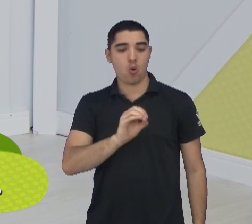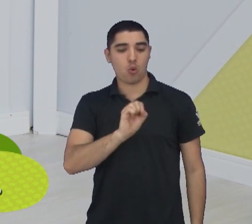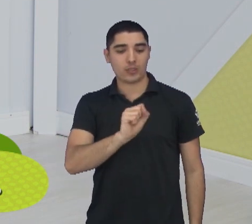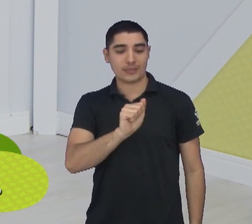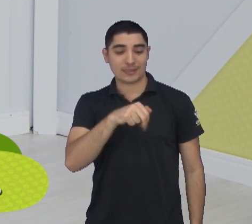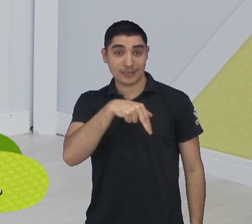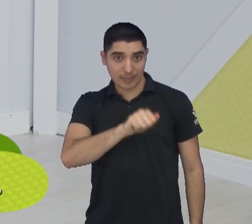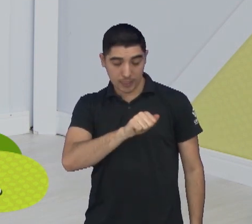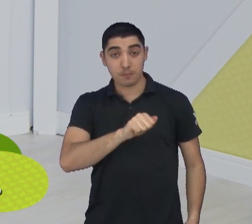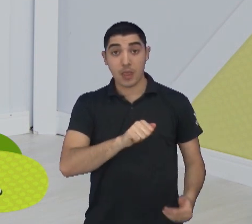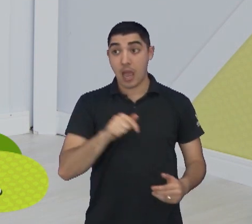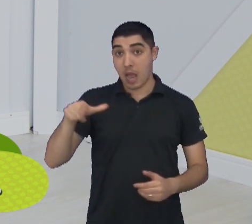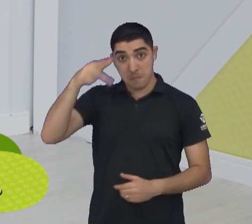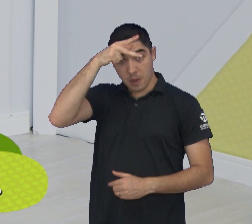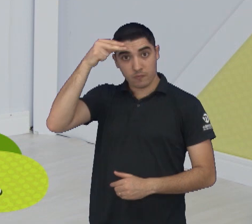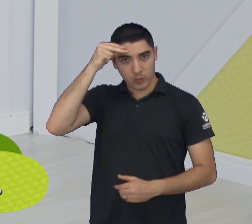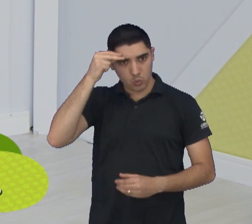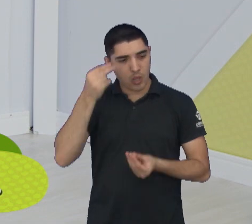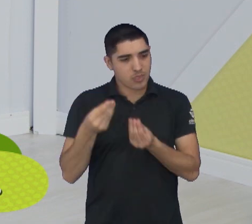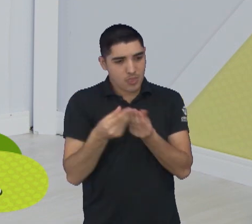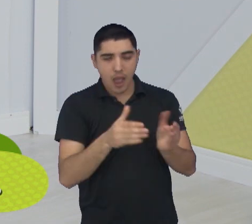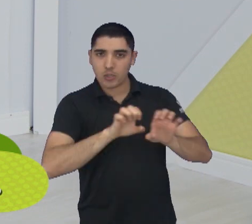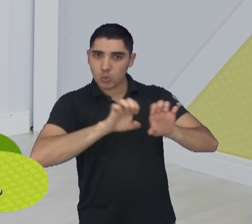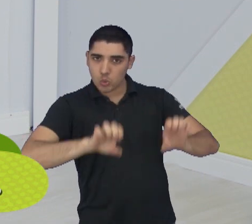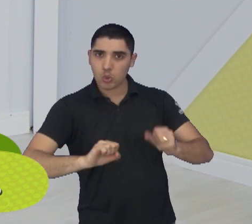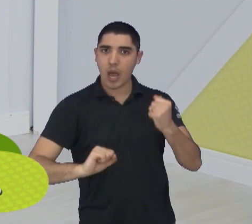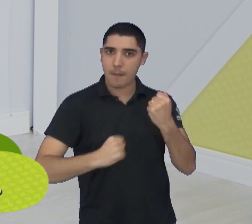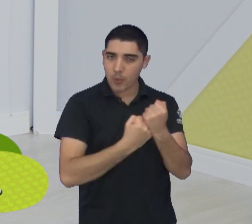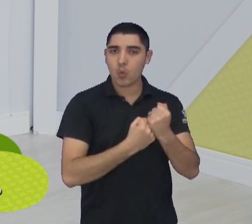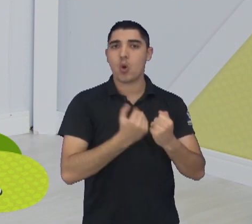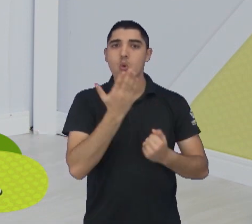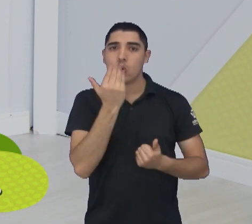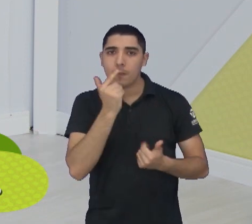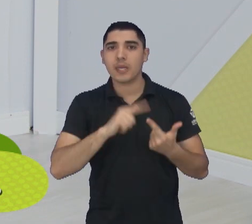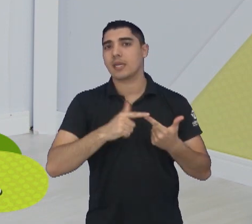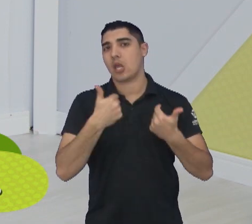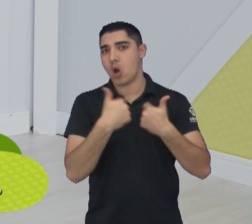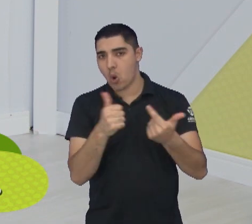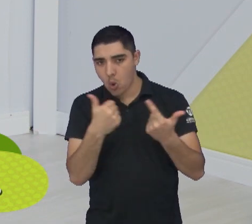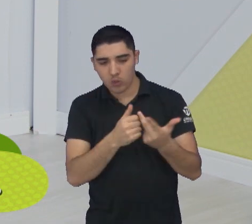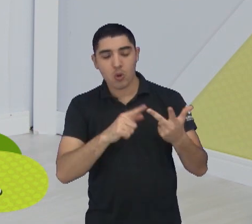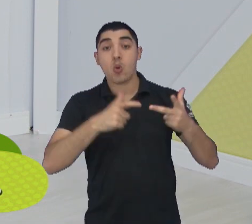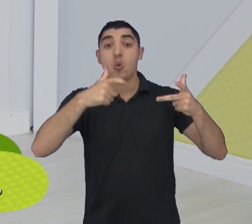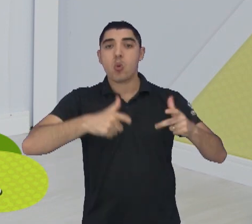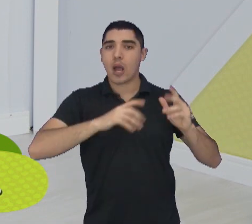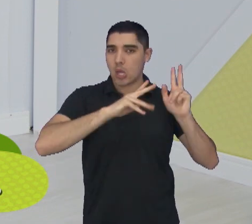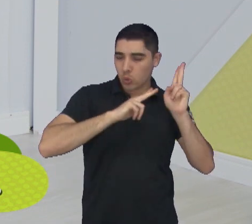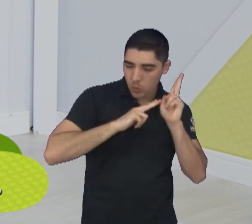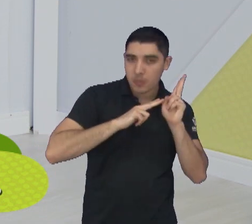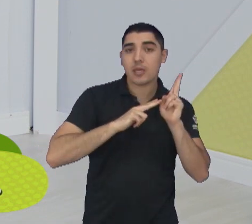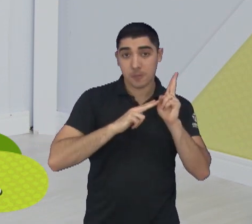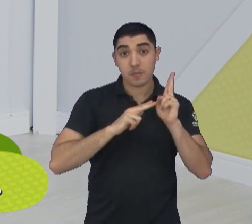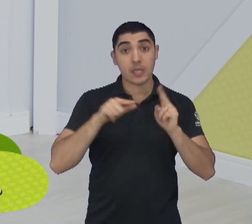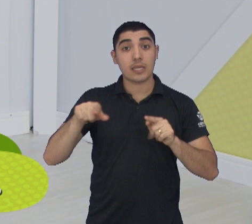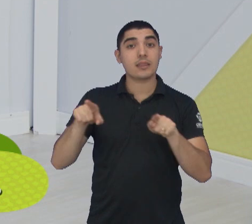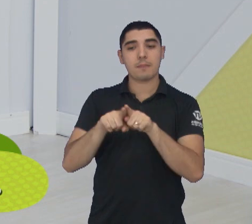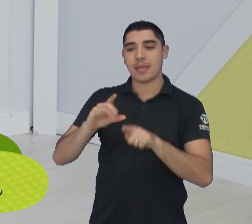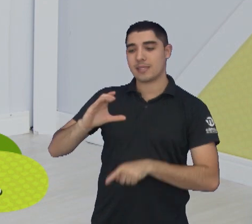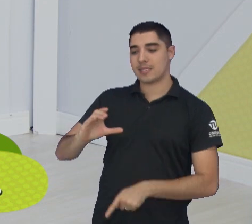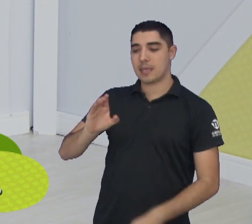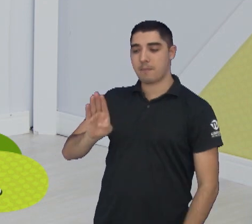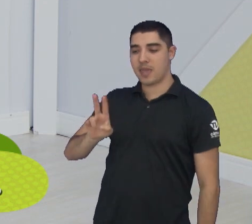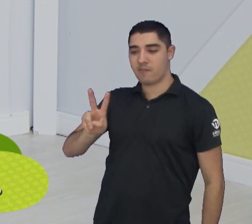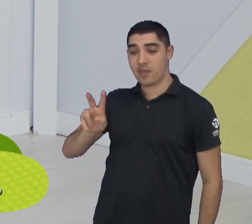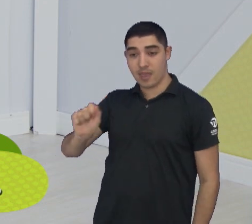prefeitura ofereceu toda a estrutura de apoio, como transporte, alimentação e hospedagem, e o campeonato foi promovido pela CBVA,